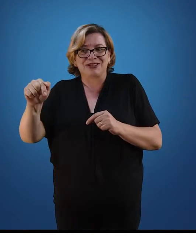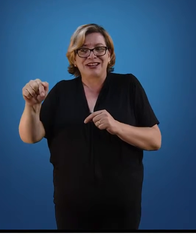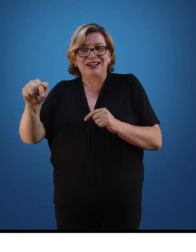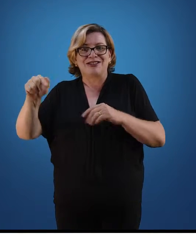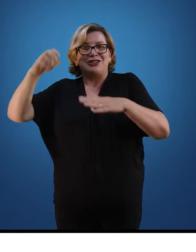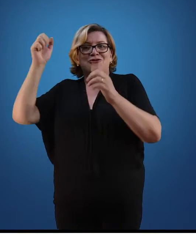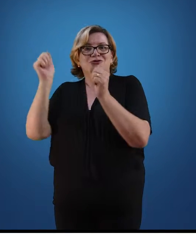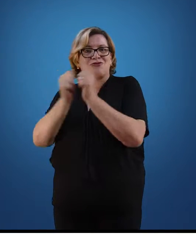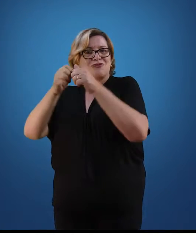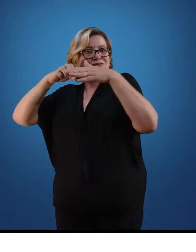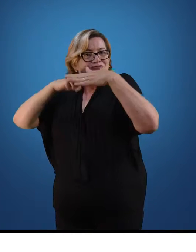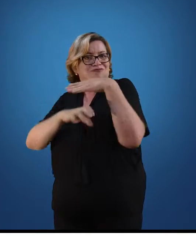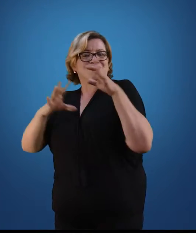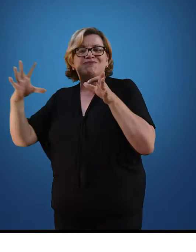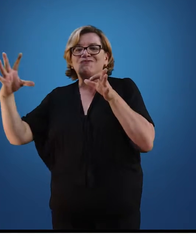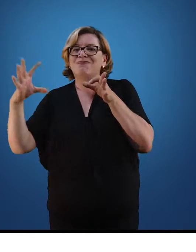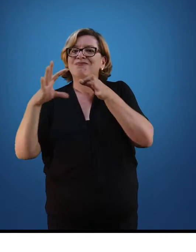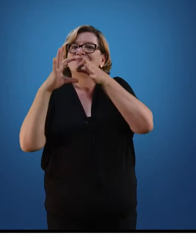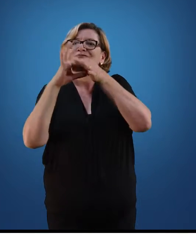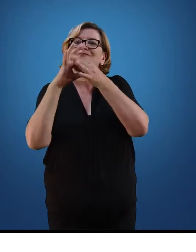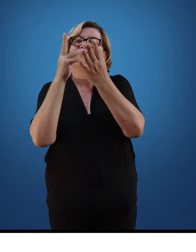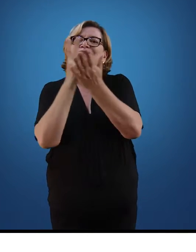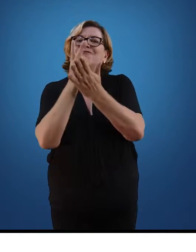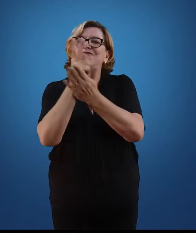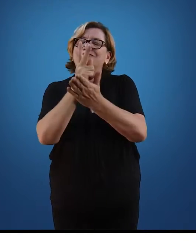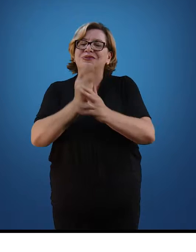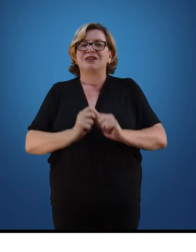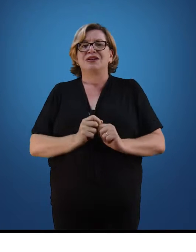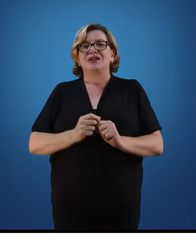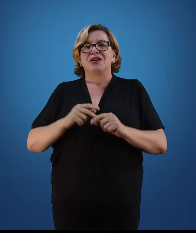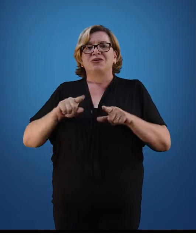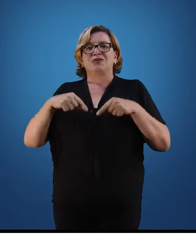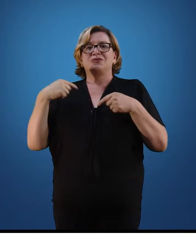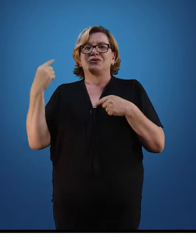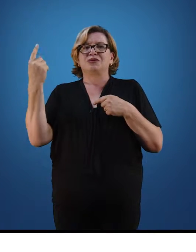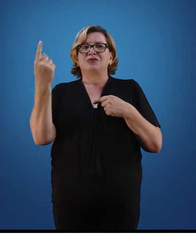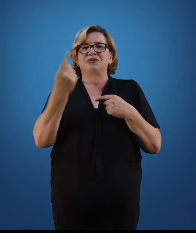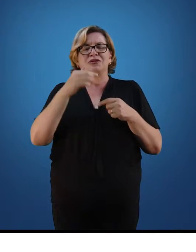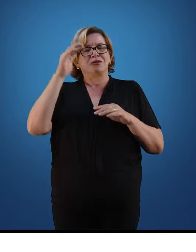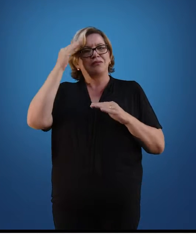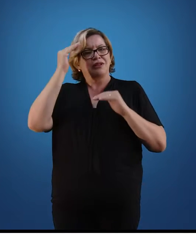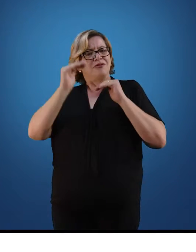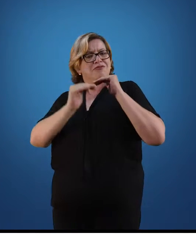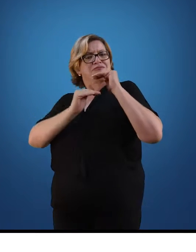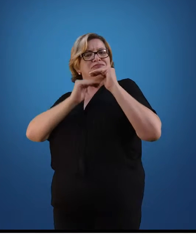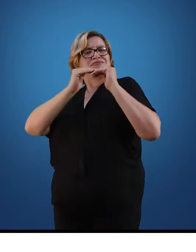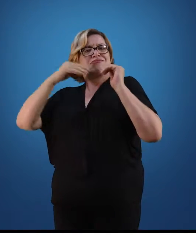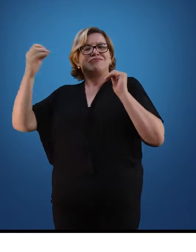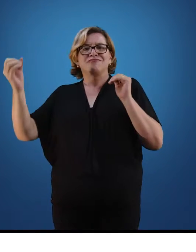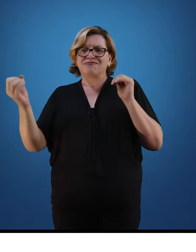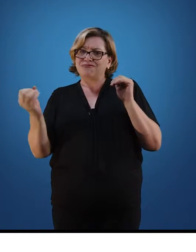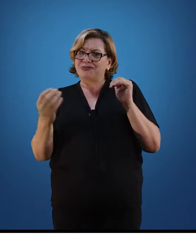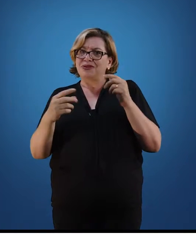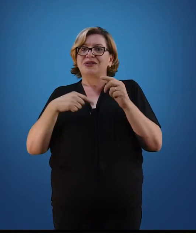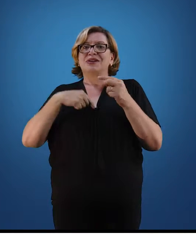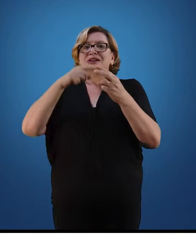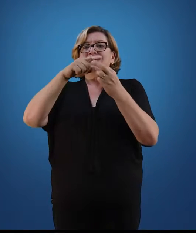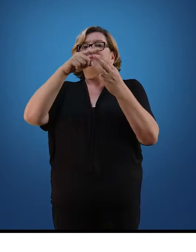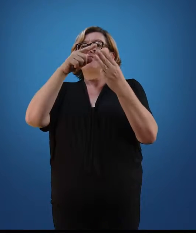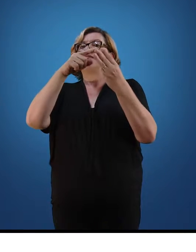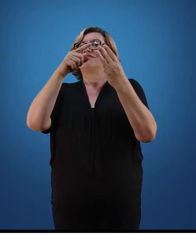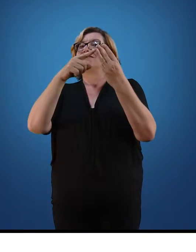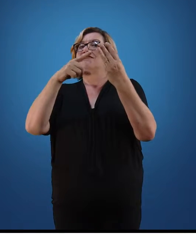eles estão imbricados no processo, certo? E quando a gente fala em processo de inovação, existem 3